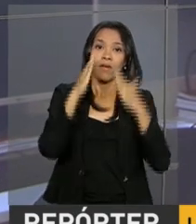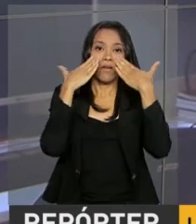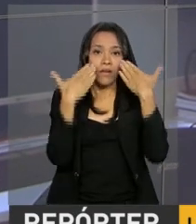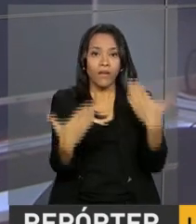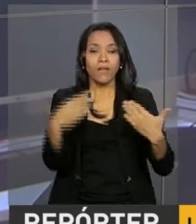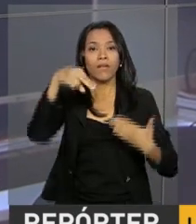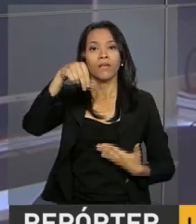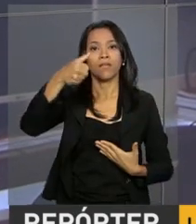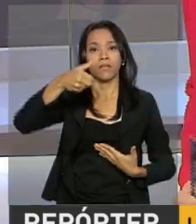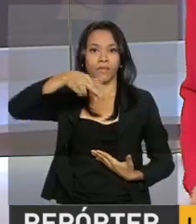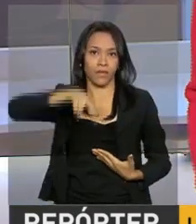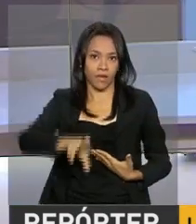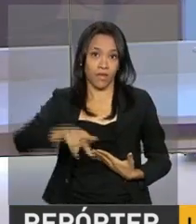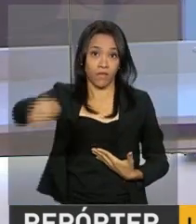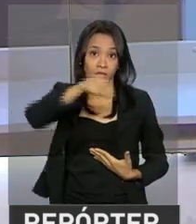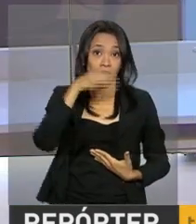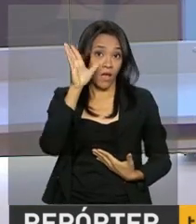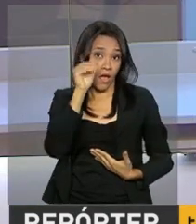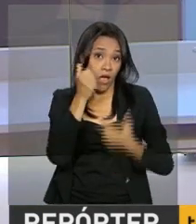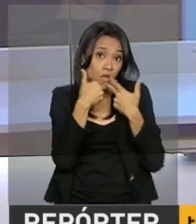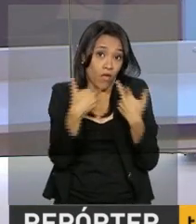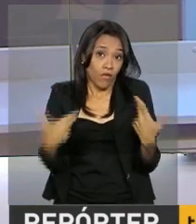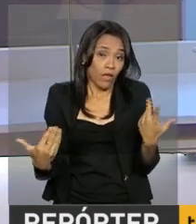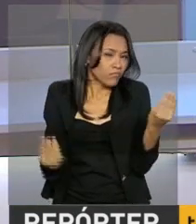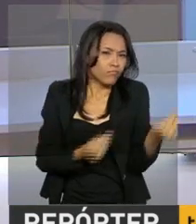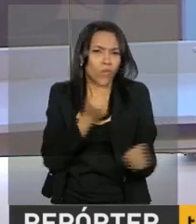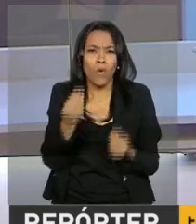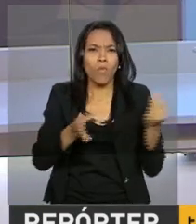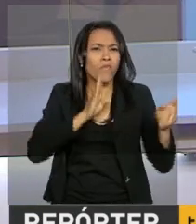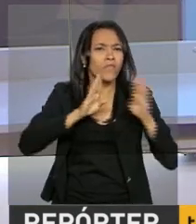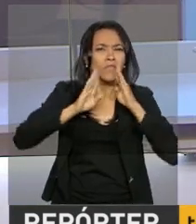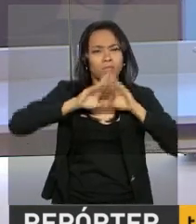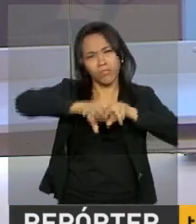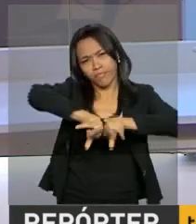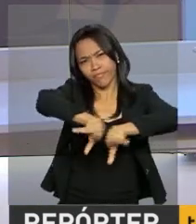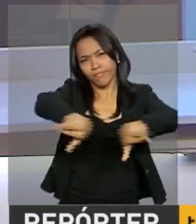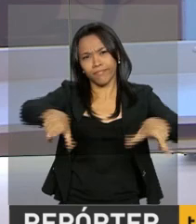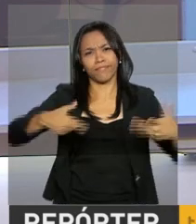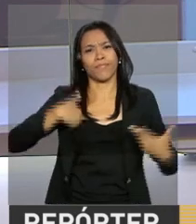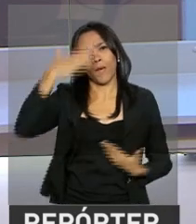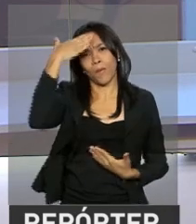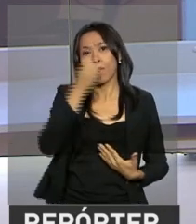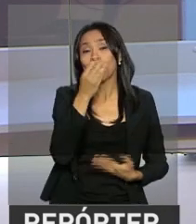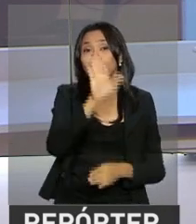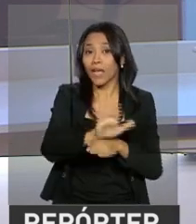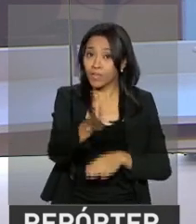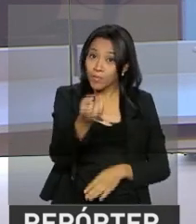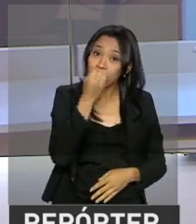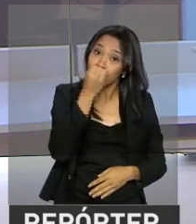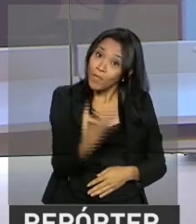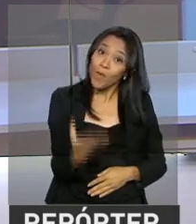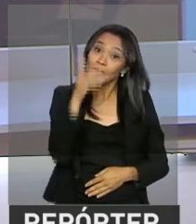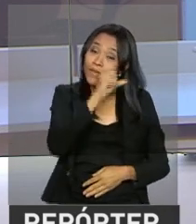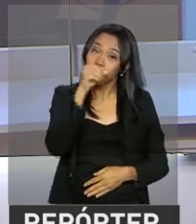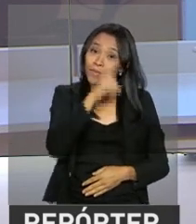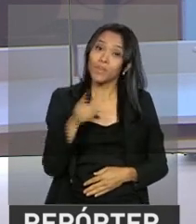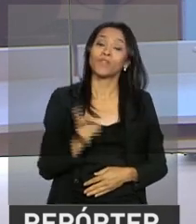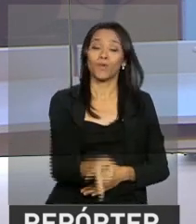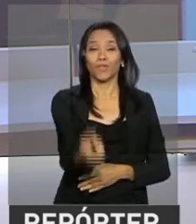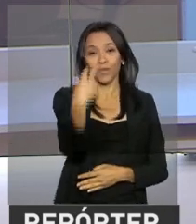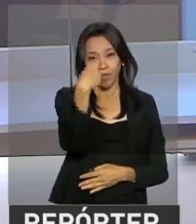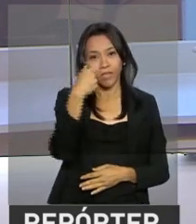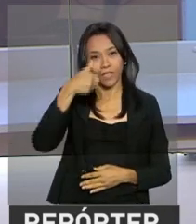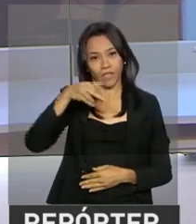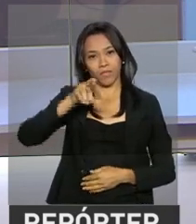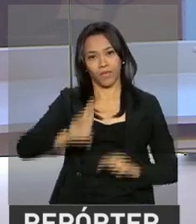repórter nbr você pode acompanhar também as novidades em nossas redes sociais uma boa tarde pra você um bom fim de semana e continue com a gente